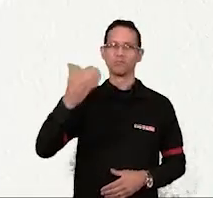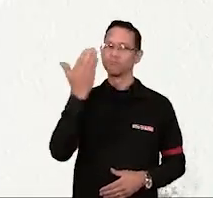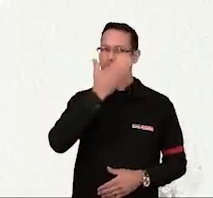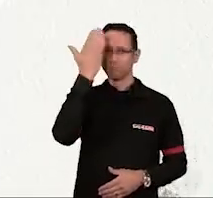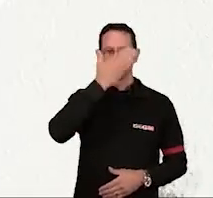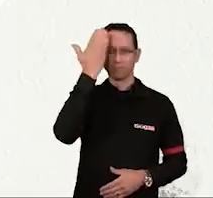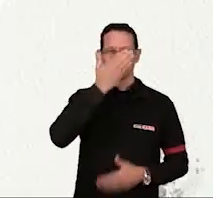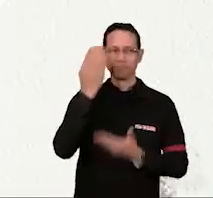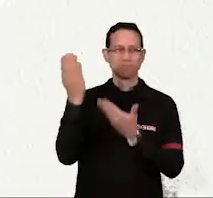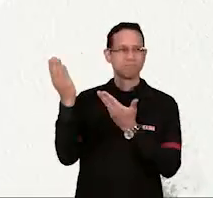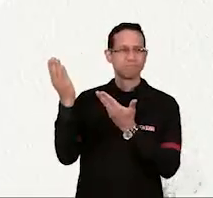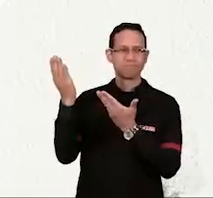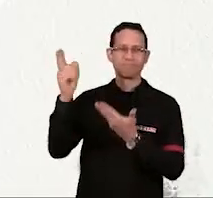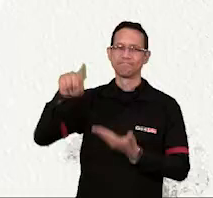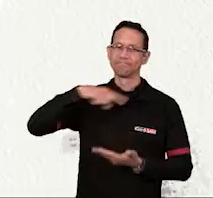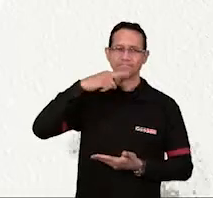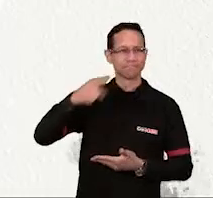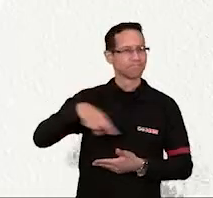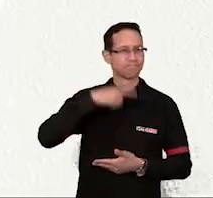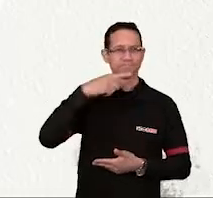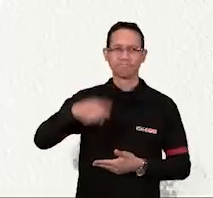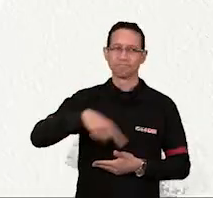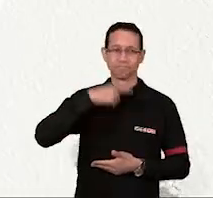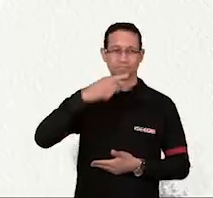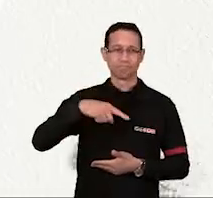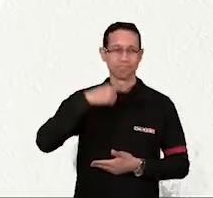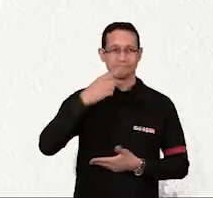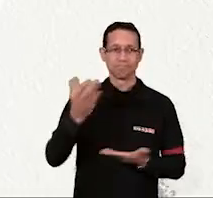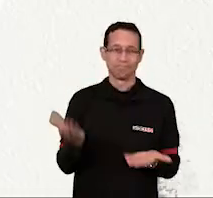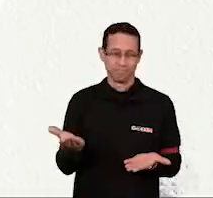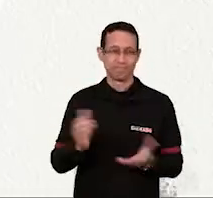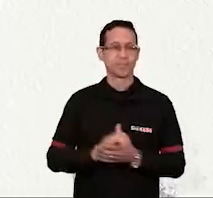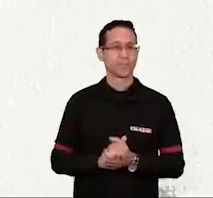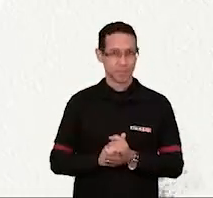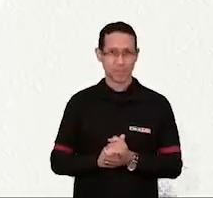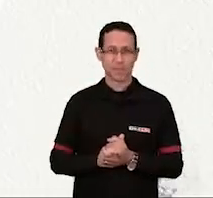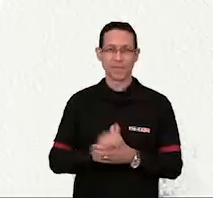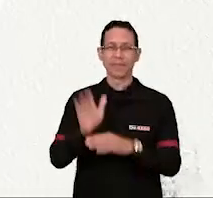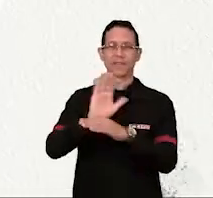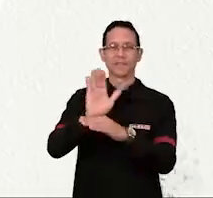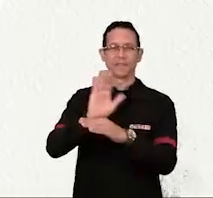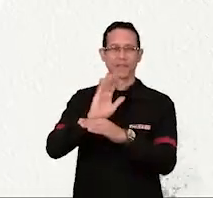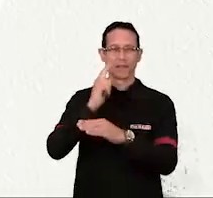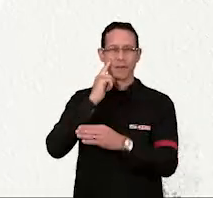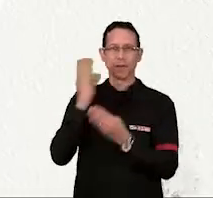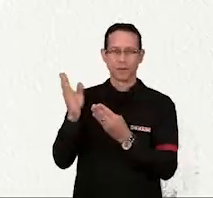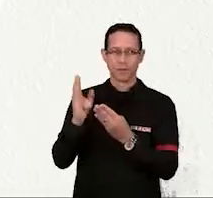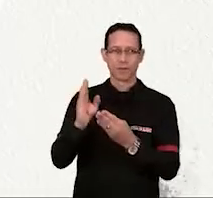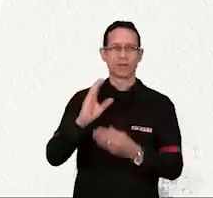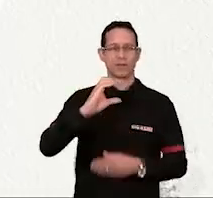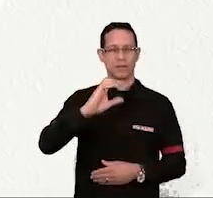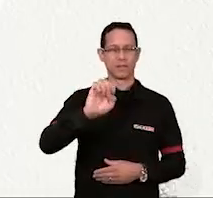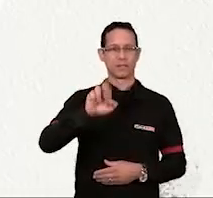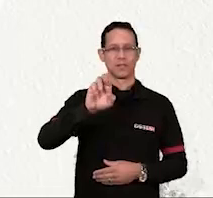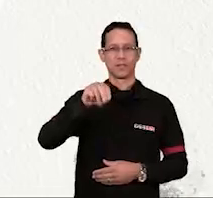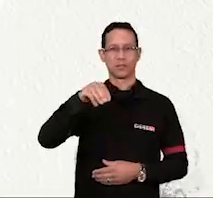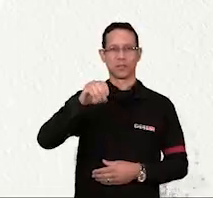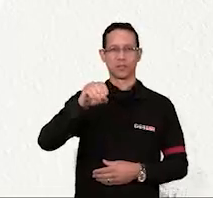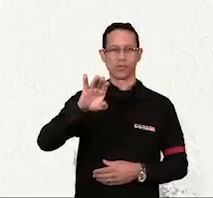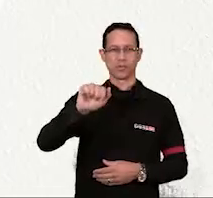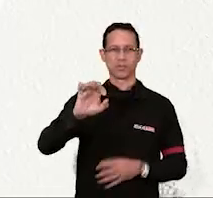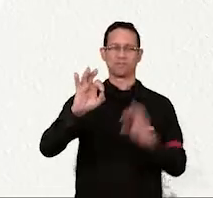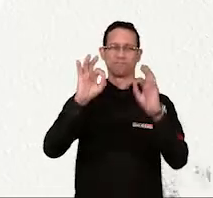tímpano. Então, aqui, com certeza, eu já vejo, né, a gente está trazendo um vídeo de um quadro de otite ceruminosa que,